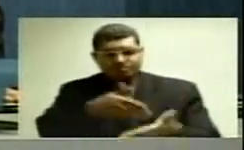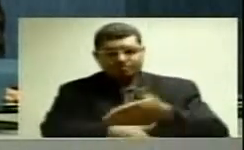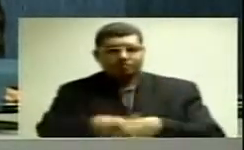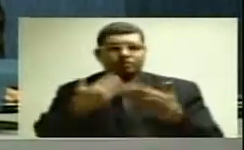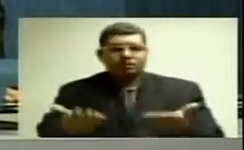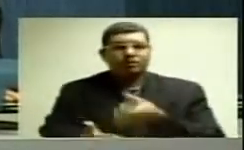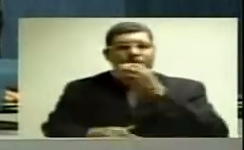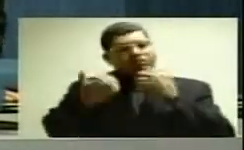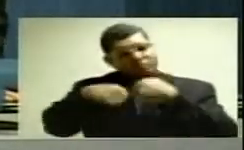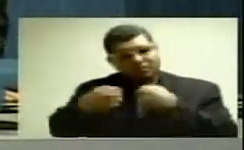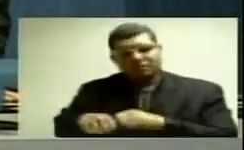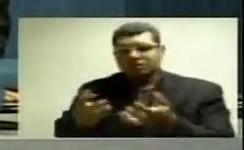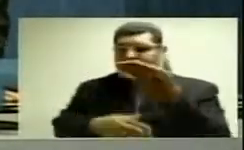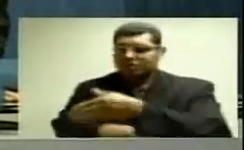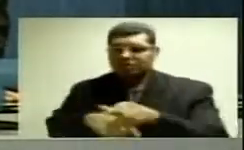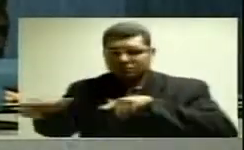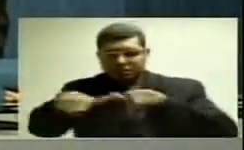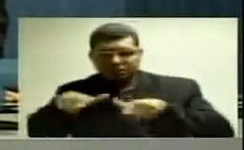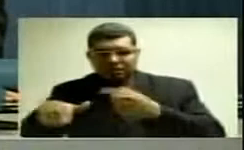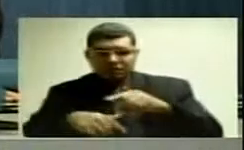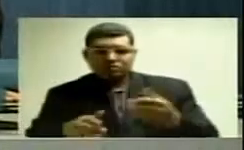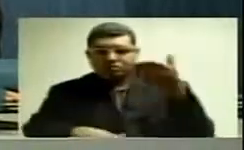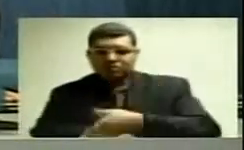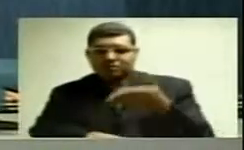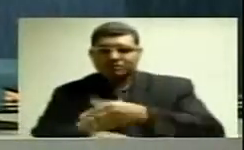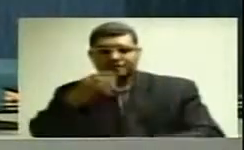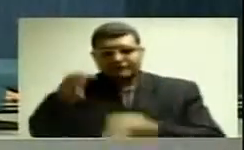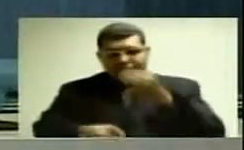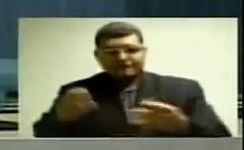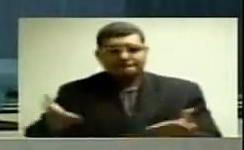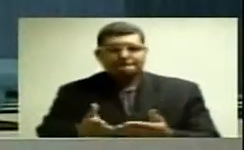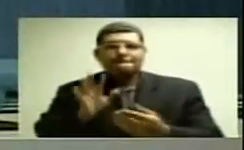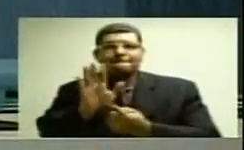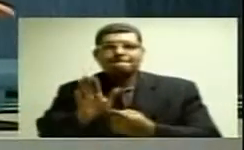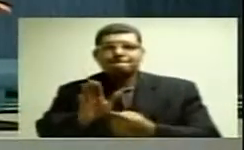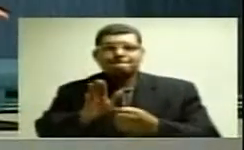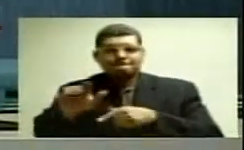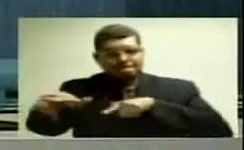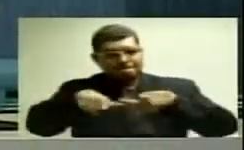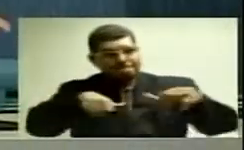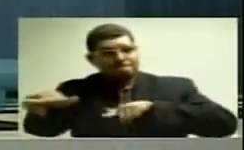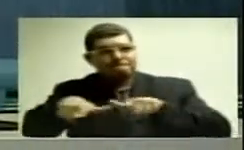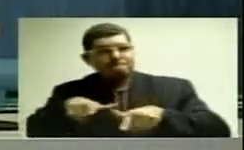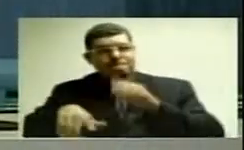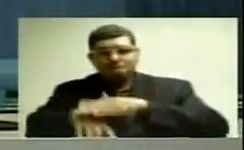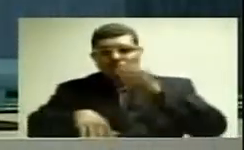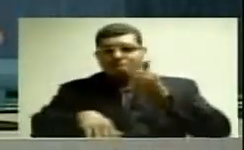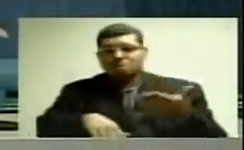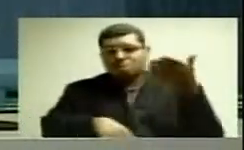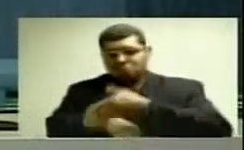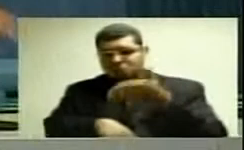instância. É preciso que esses recursos que foram repassados para o tribunal sejam canalizados para